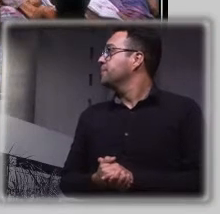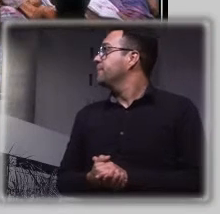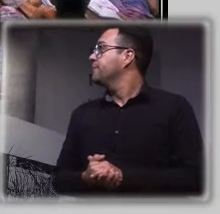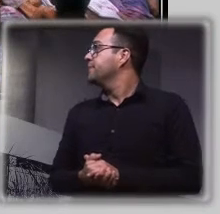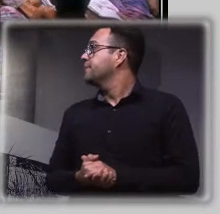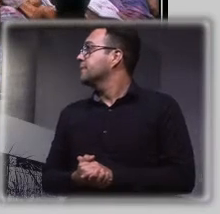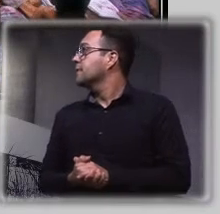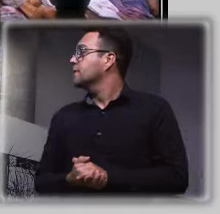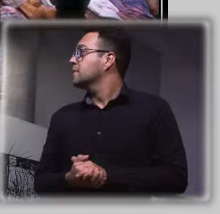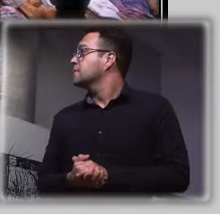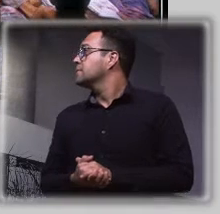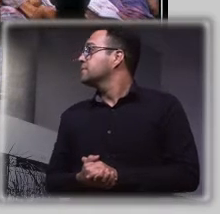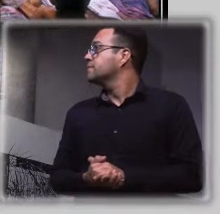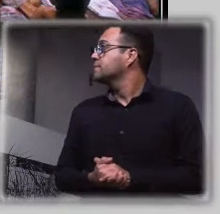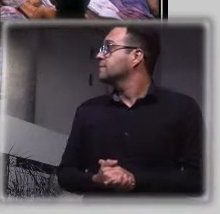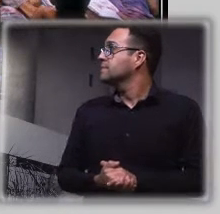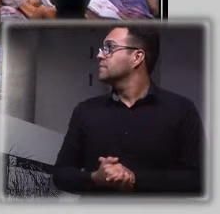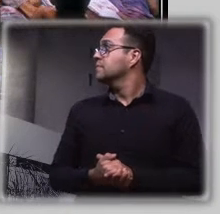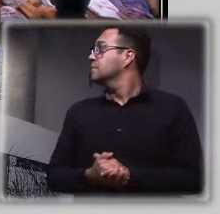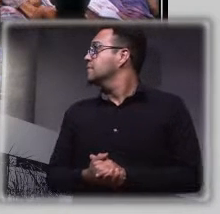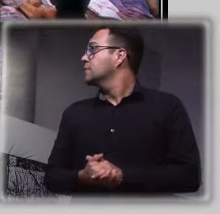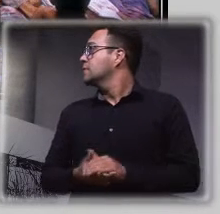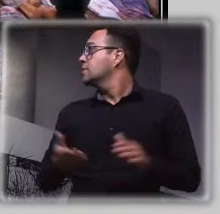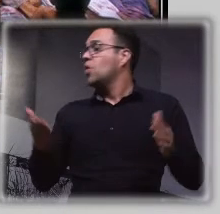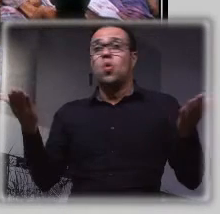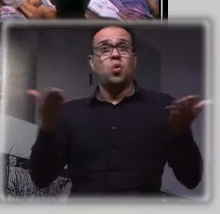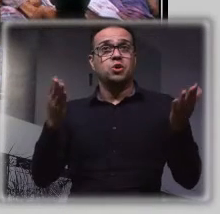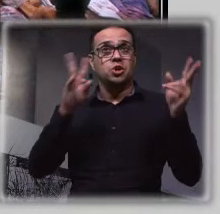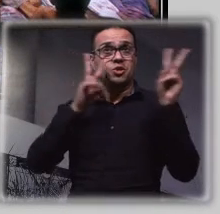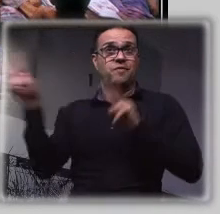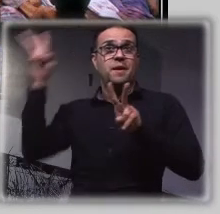E hoje em dia, a gente acha isso normal.